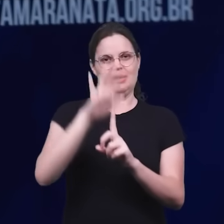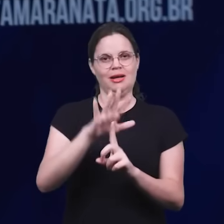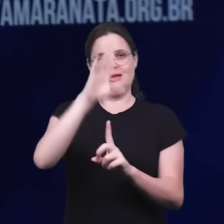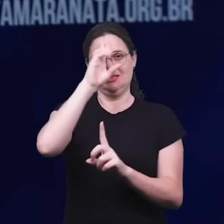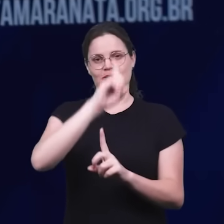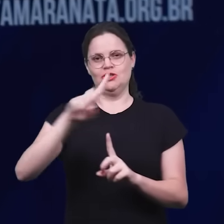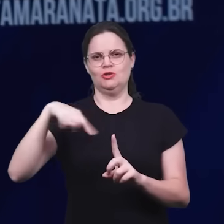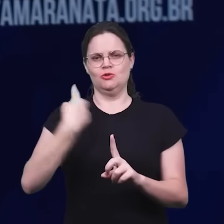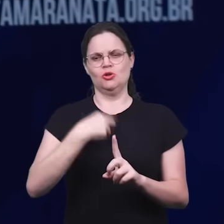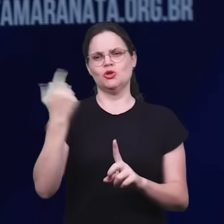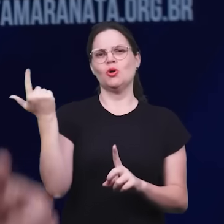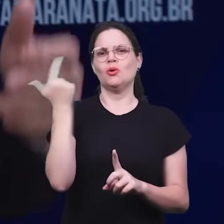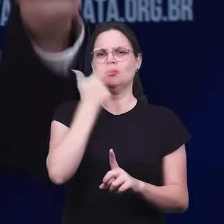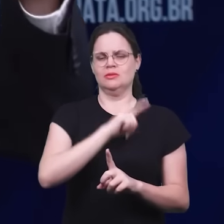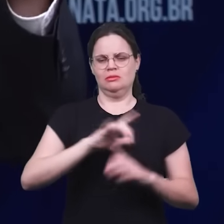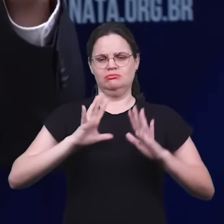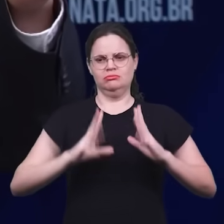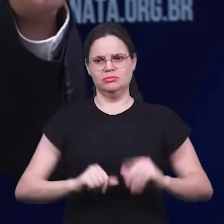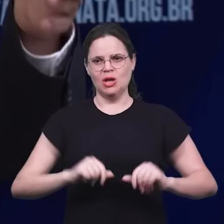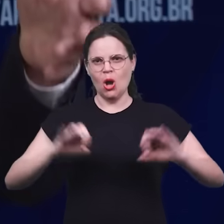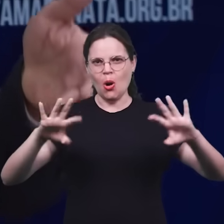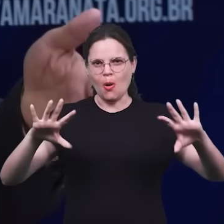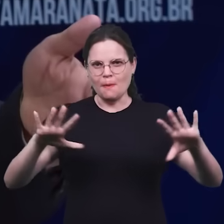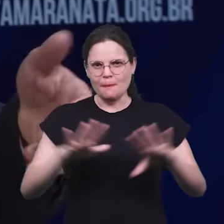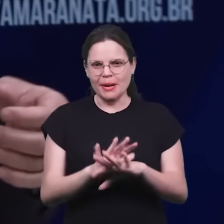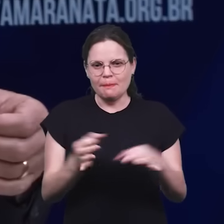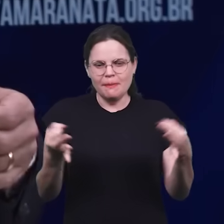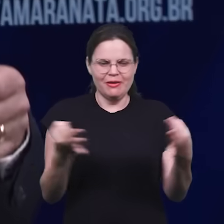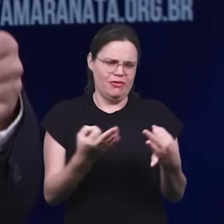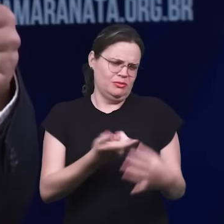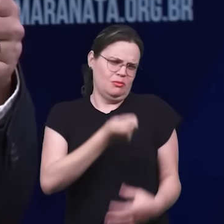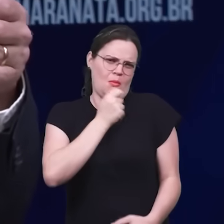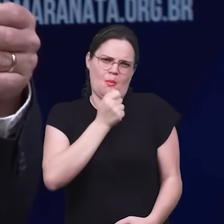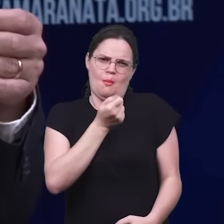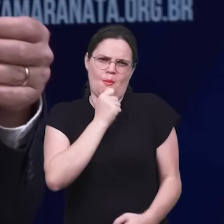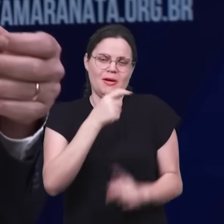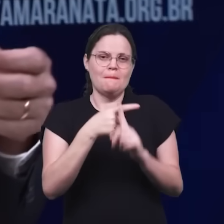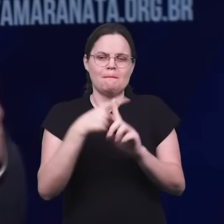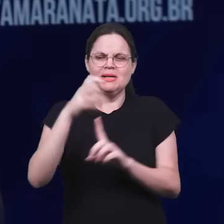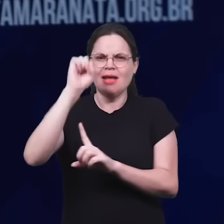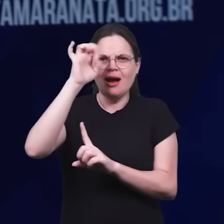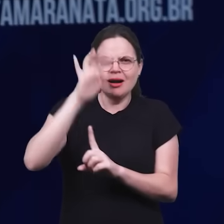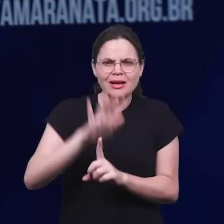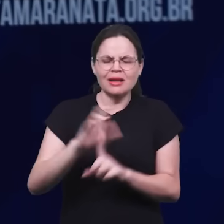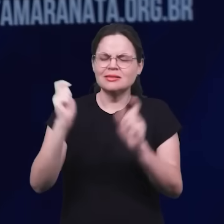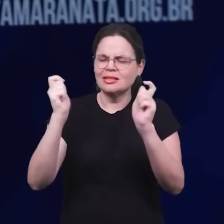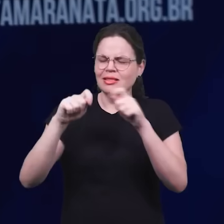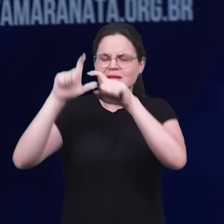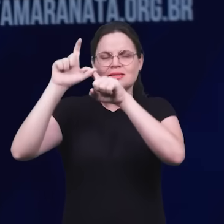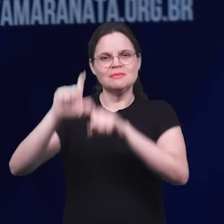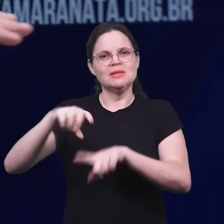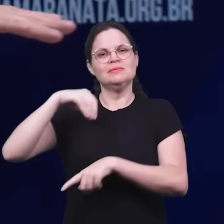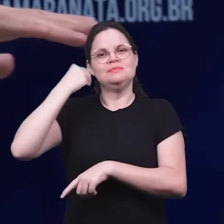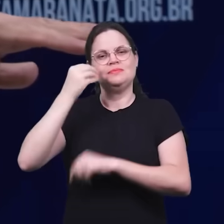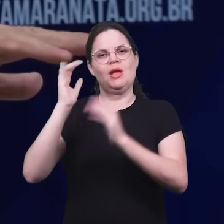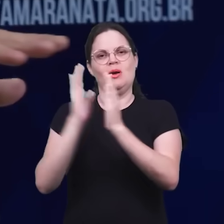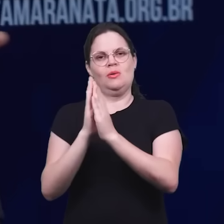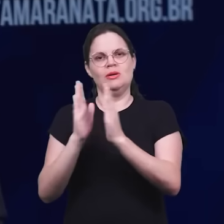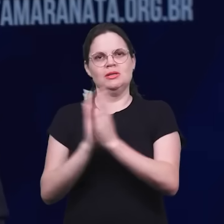nós somos o que somos. A graça que é derramada na oração, a graça que é derramada nas experiências e o homem vai